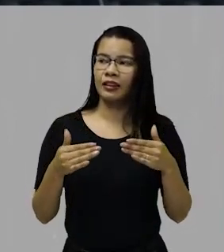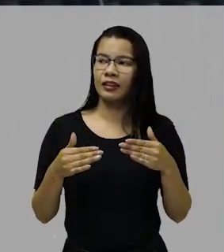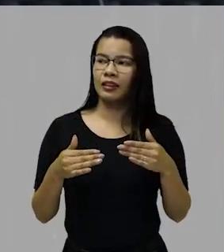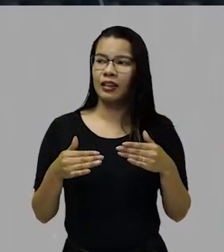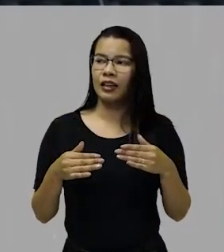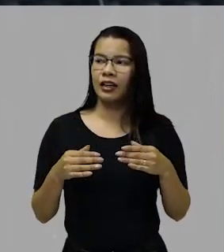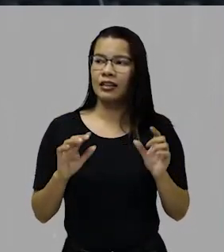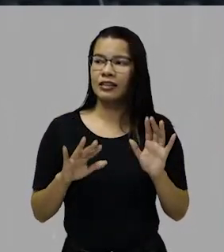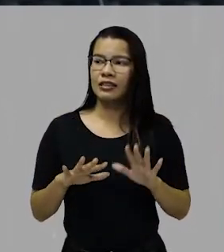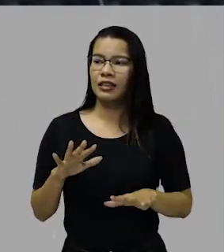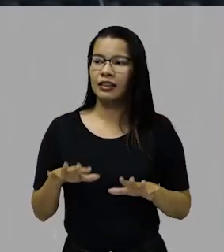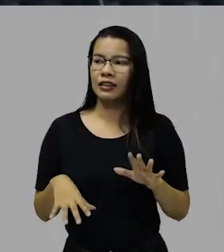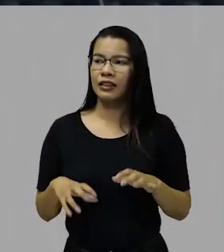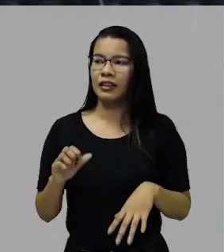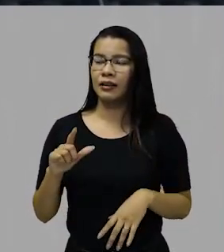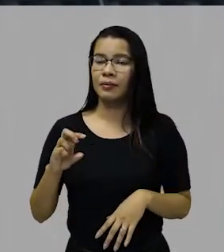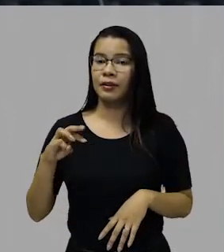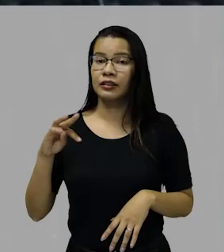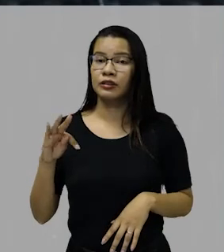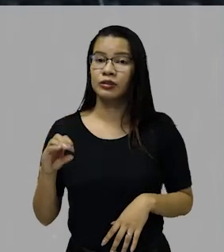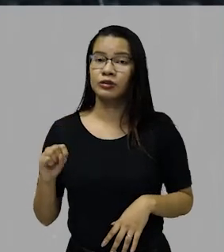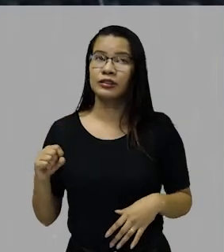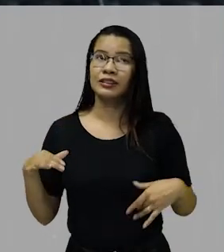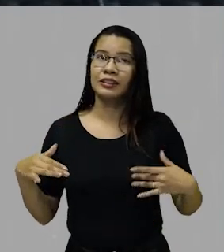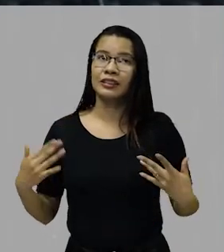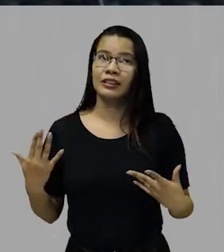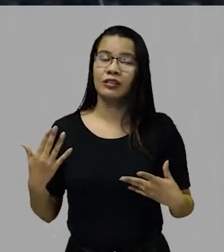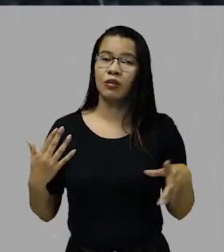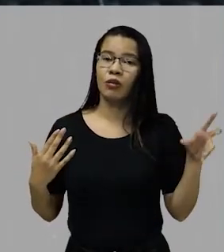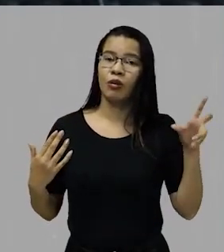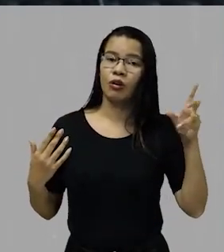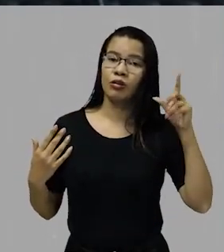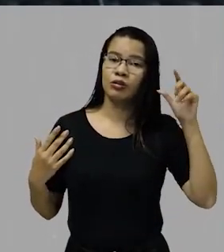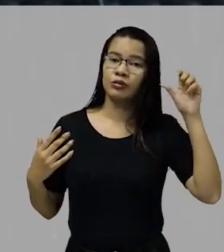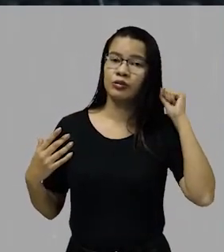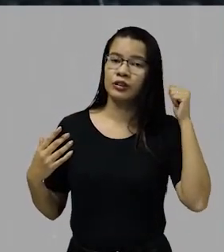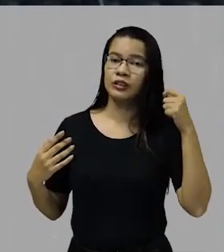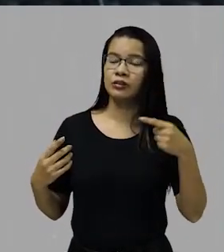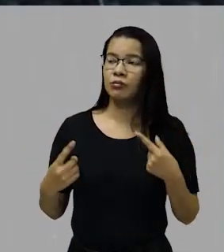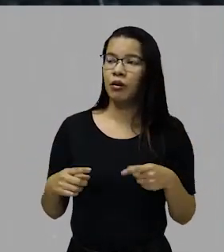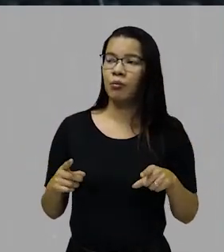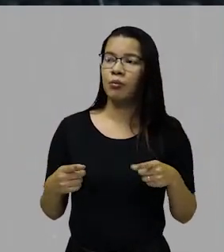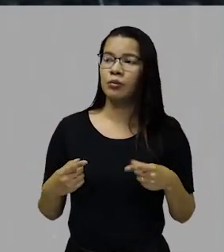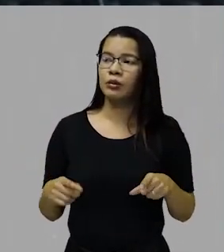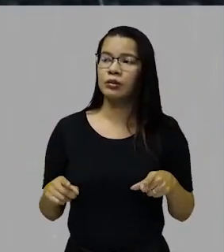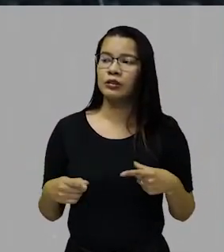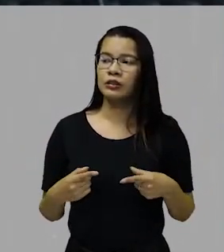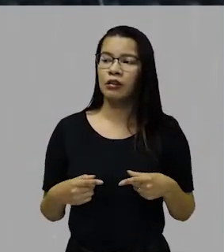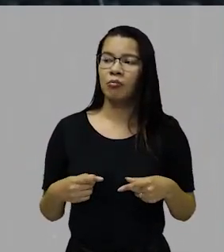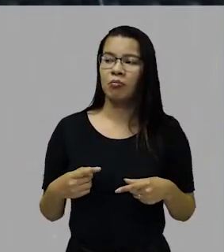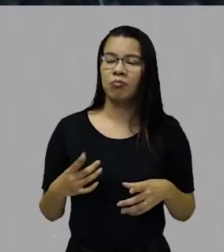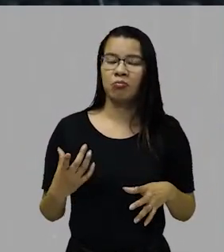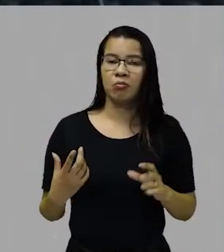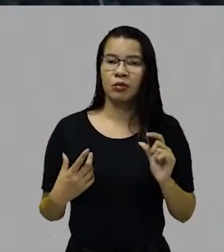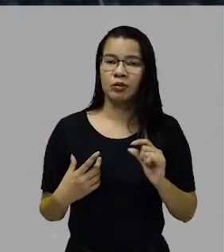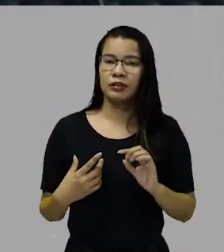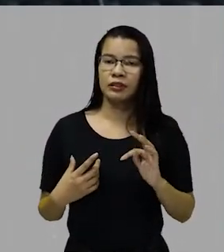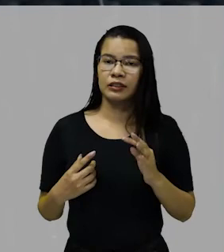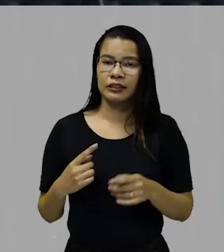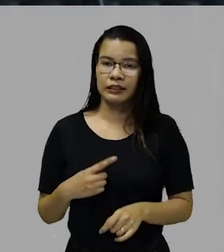a certos elementos. Então, eu estava ouvindo uma música há pouco tempo